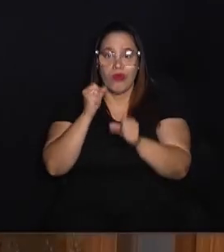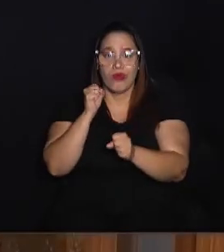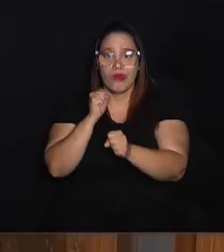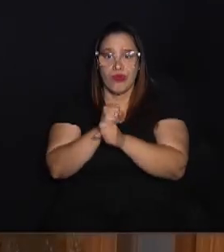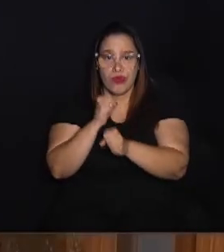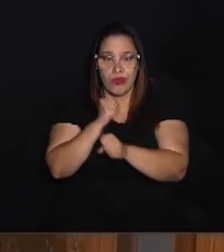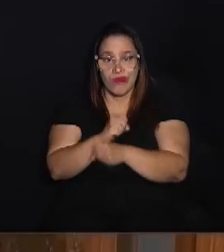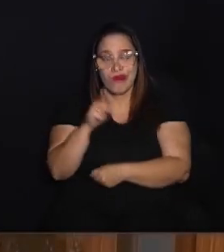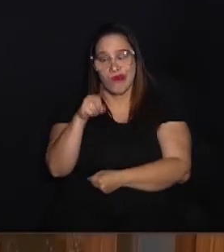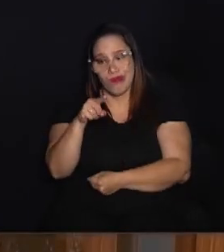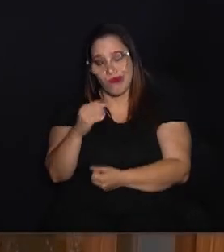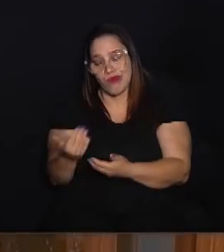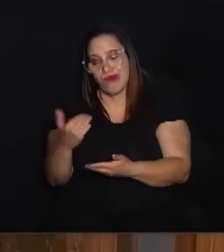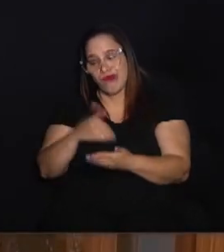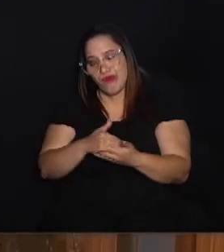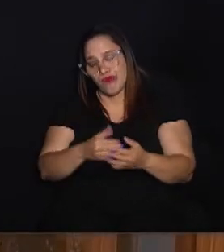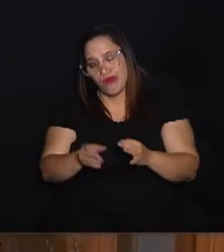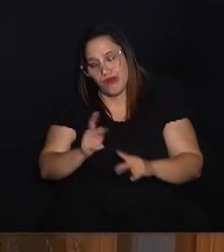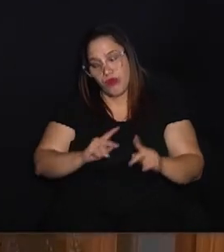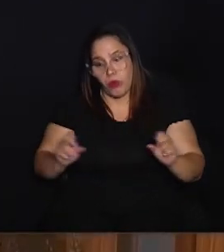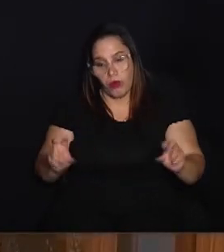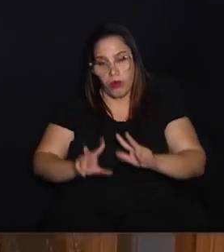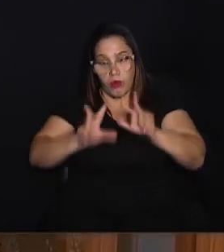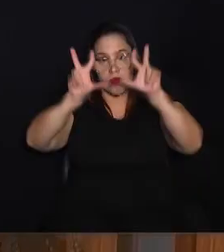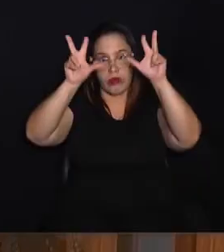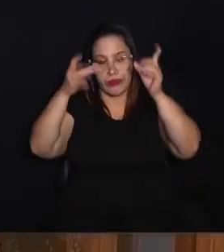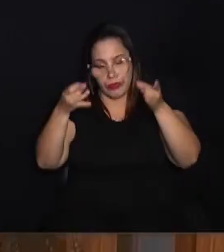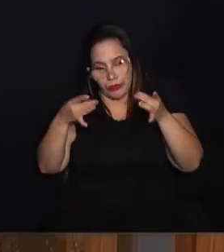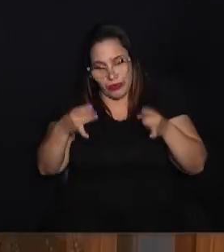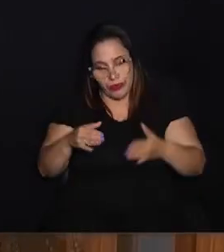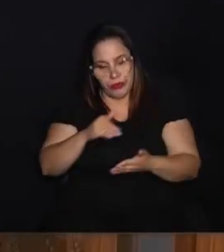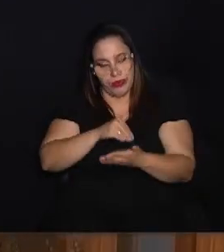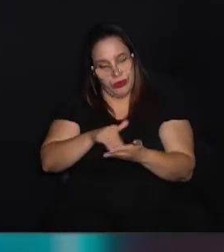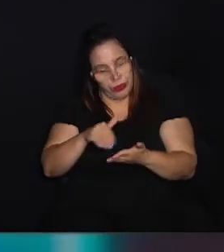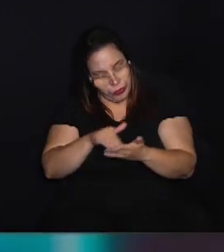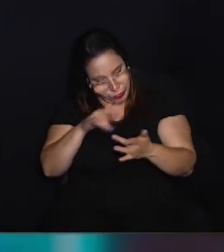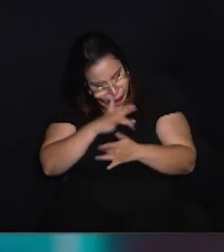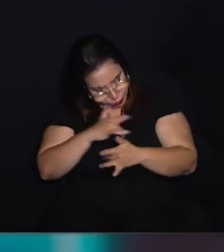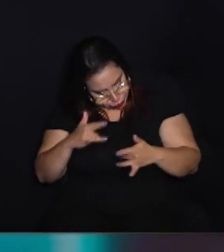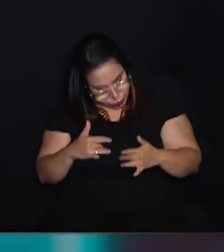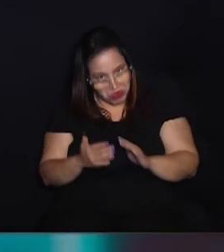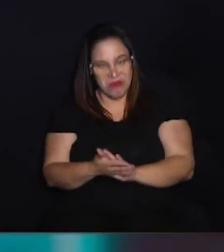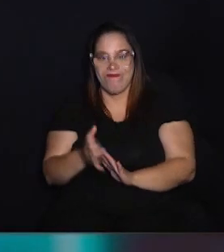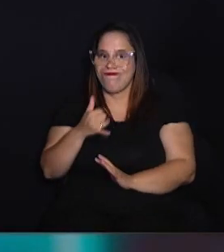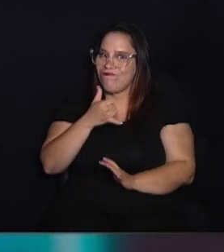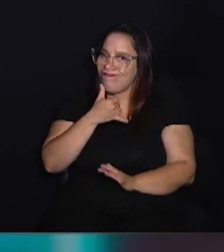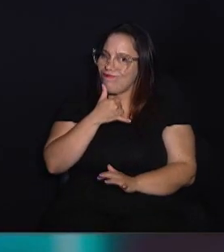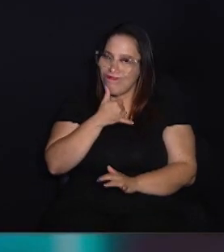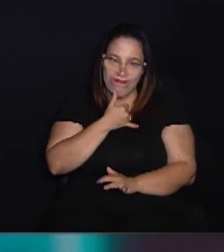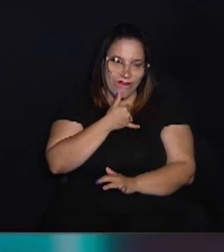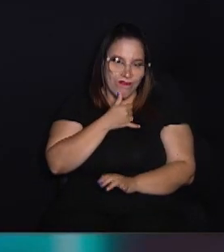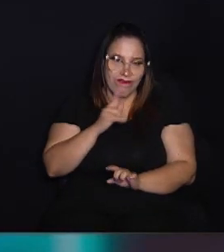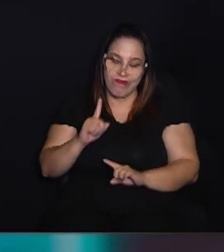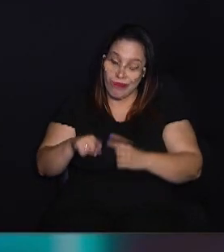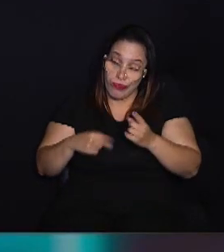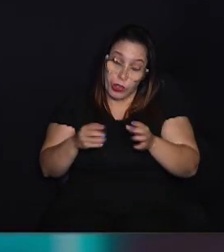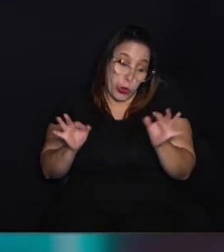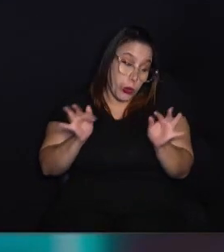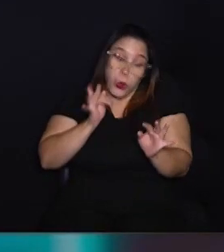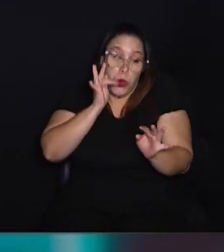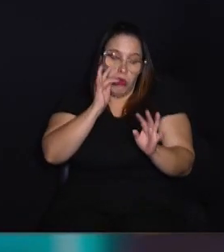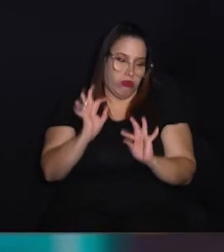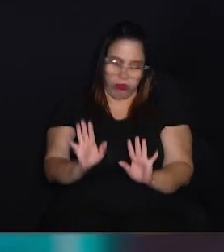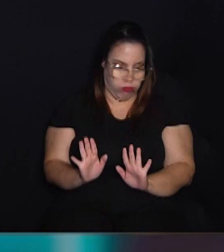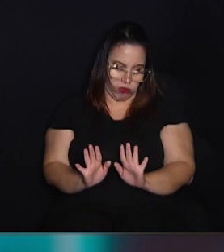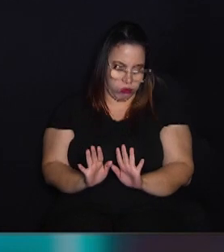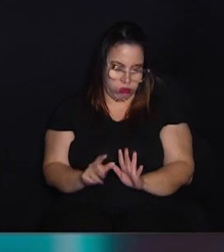e isso traz ao público um alerta especial da Secretaria de Saúde. Infelizmente, nem tudo são flores